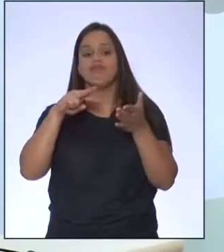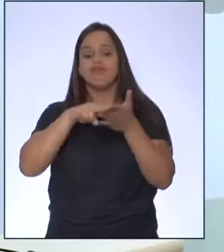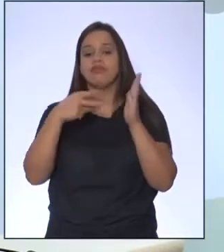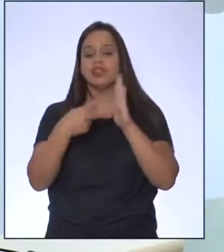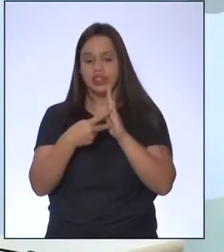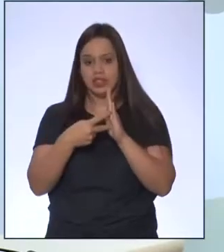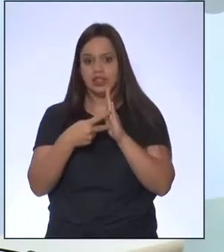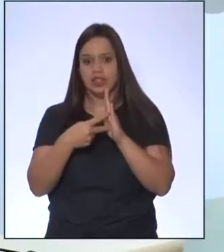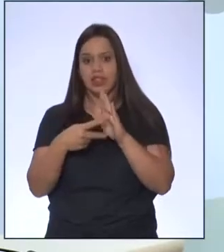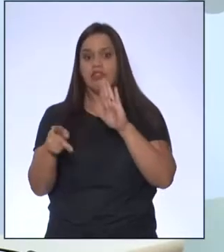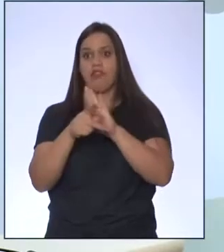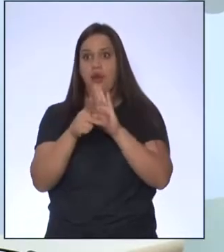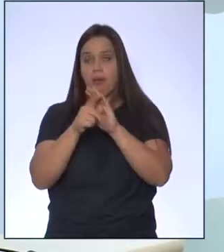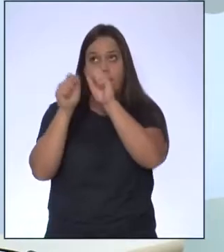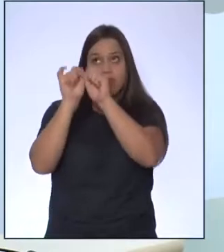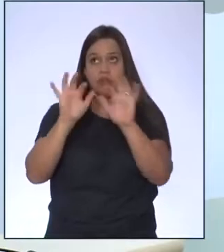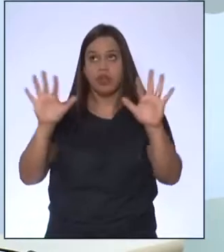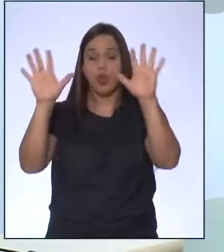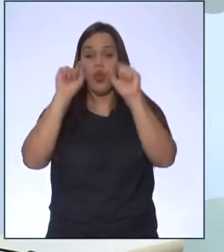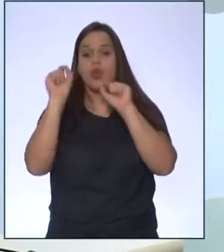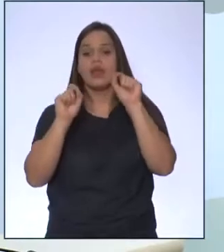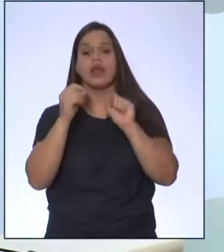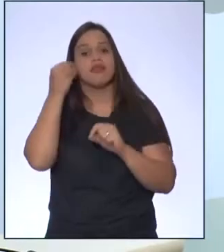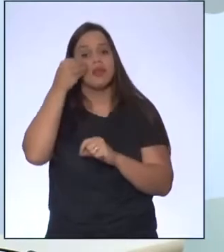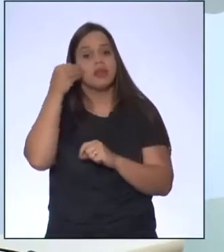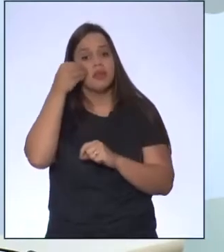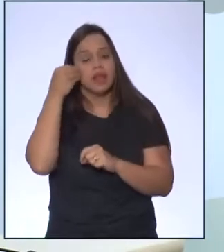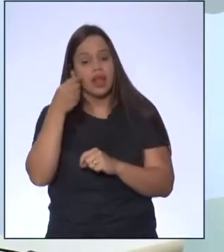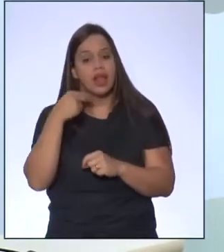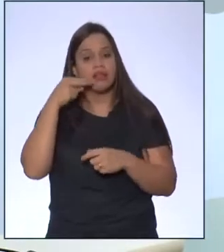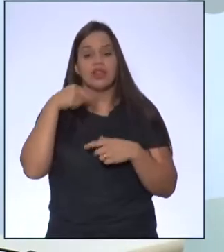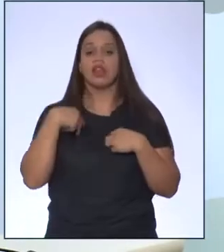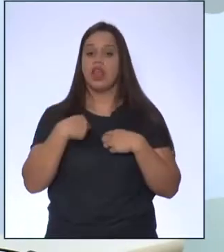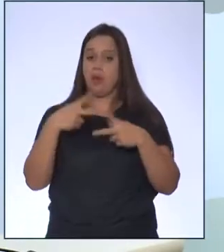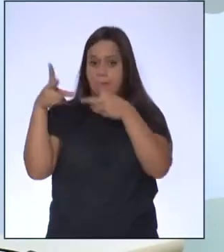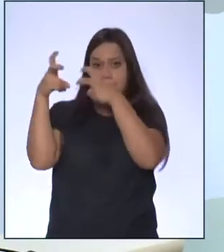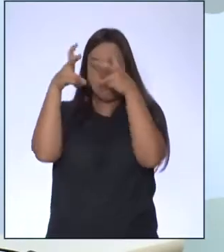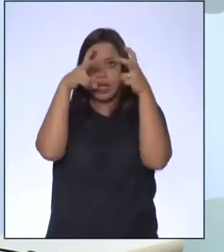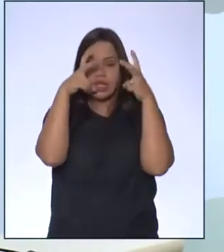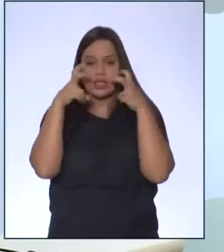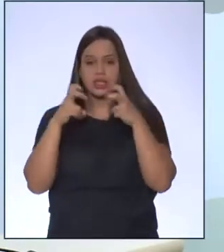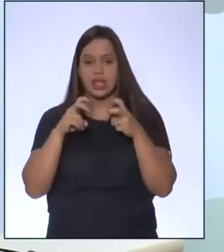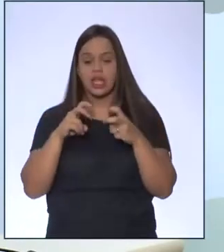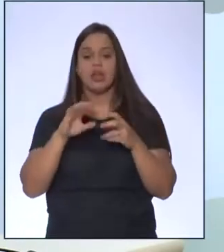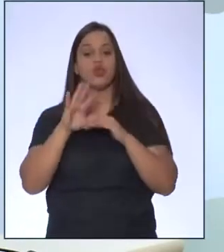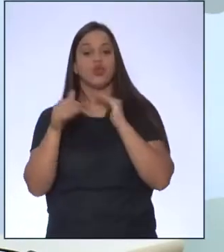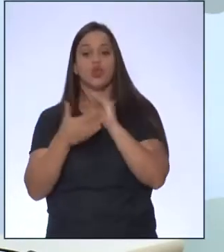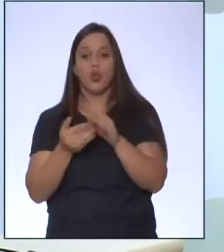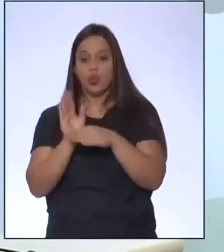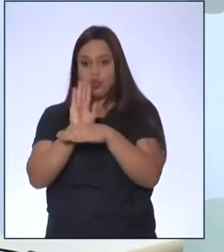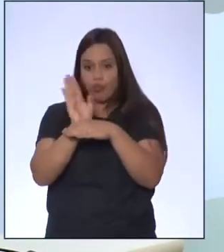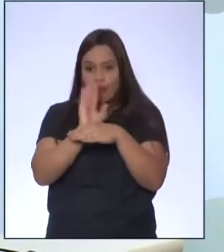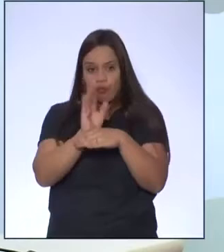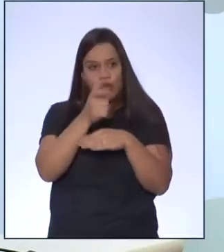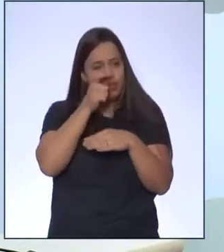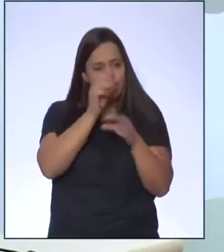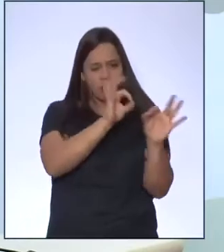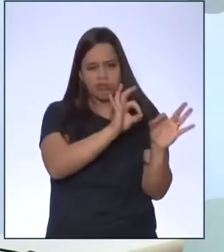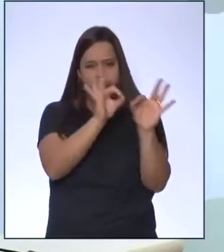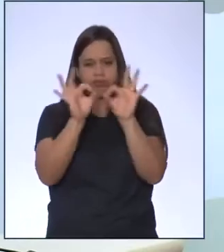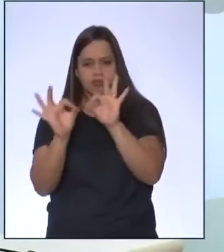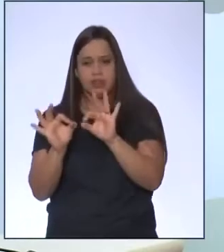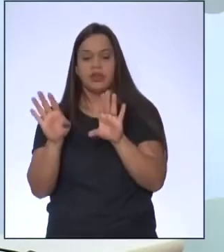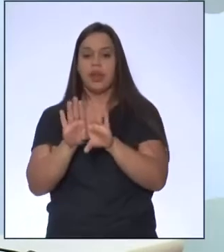a partir das minhas vivências, das minhas leituras, dos filmes que eu assisto, e